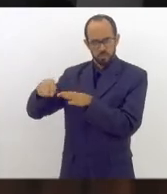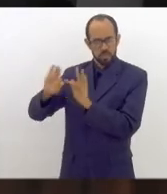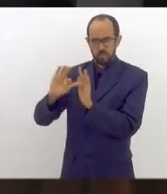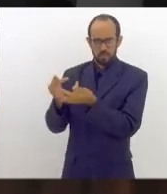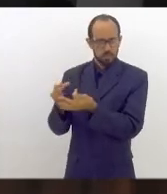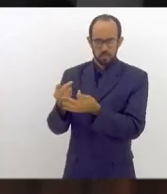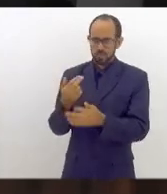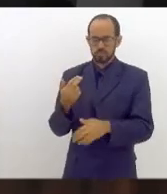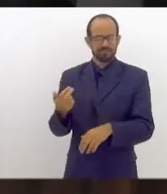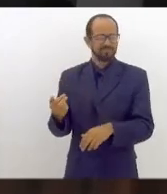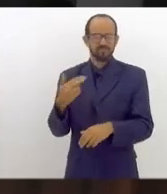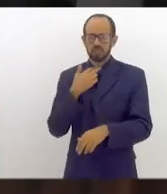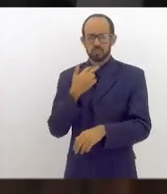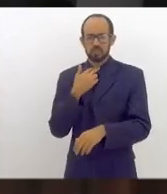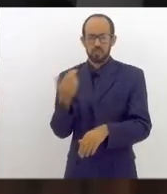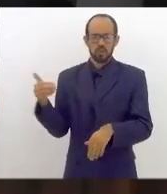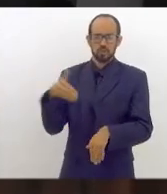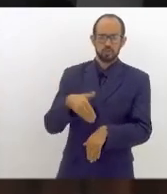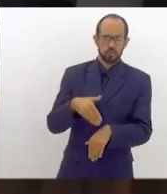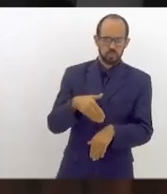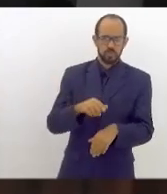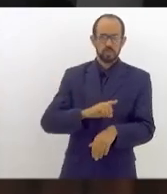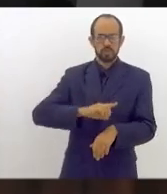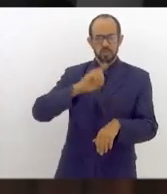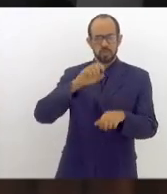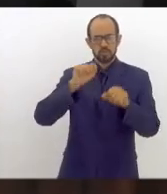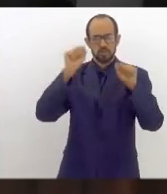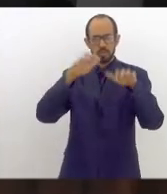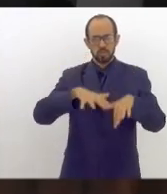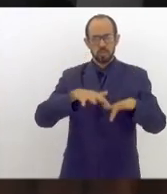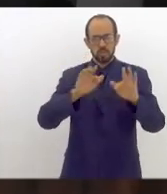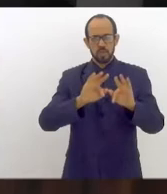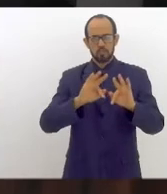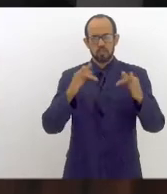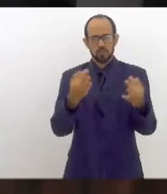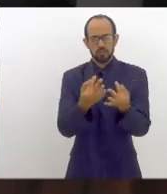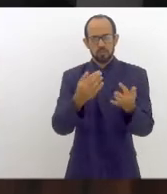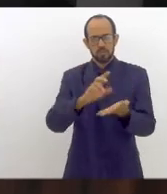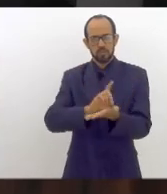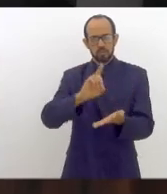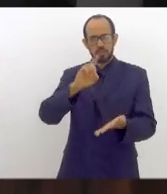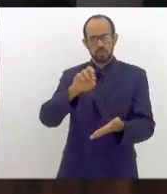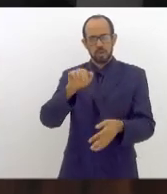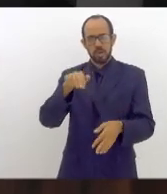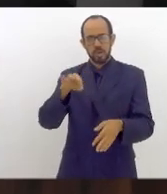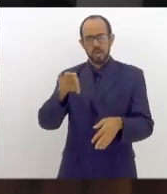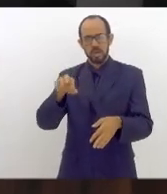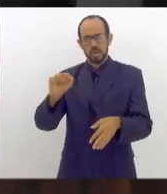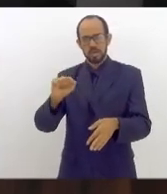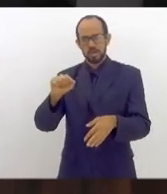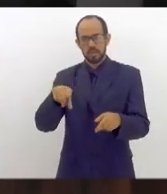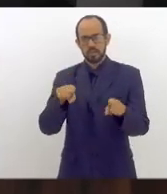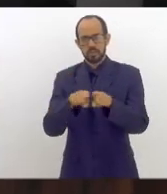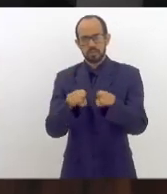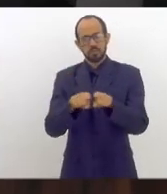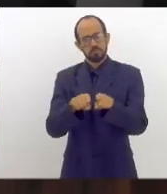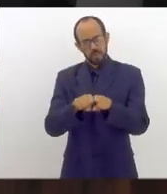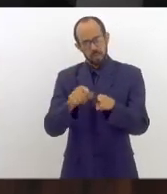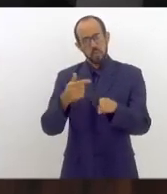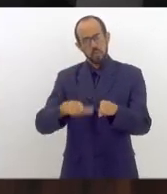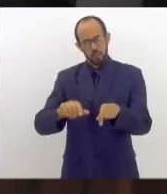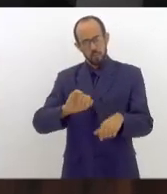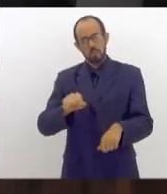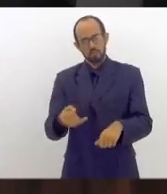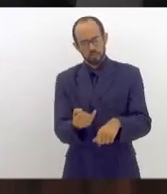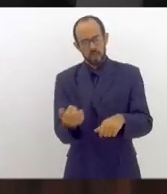então que Deus possa iluminar a família da Dra Renata e também outra oportunidade ela